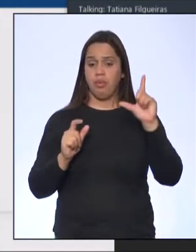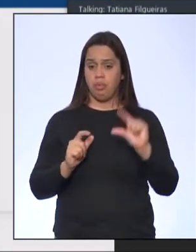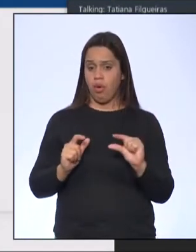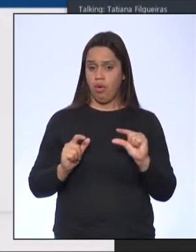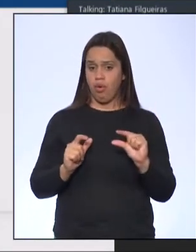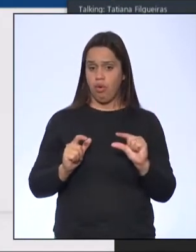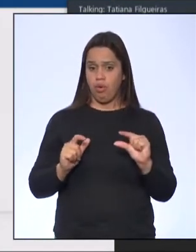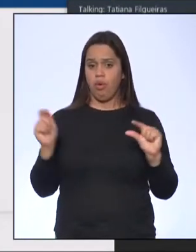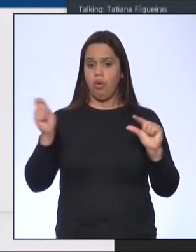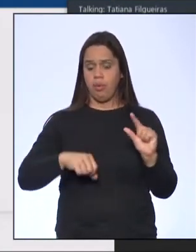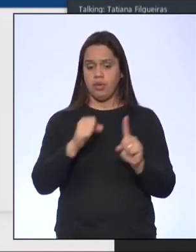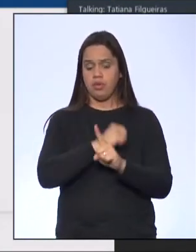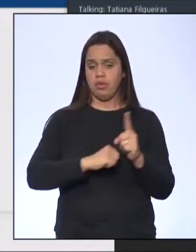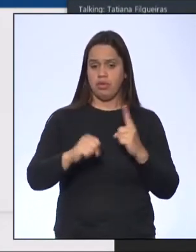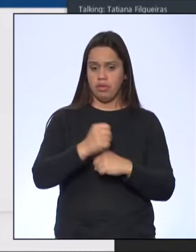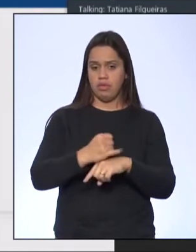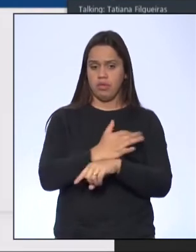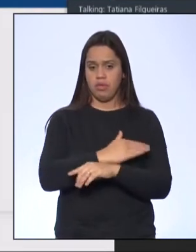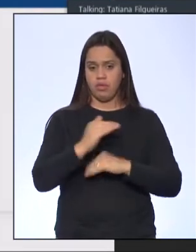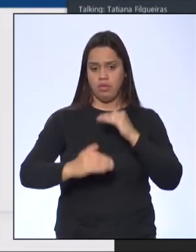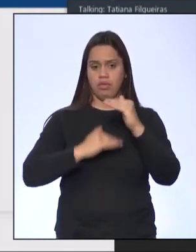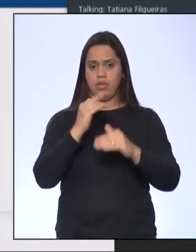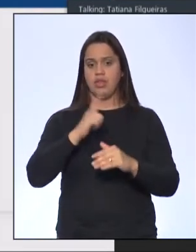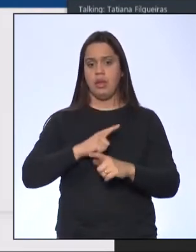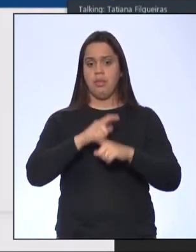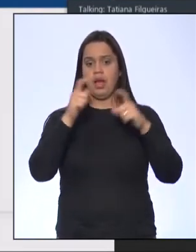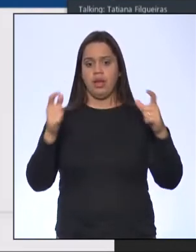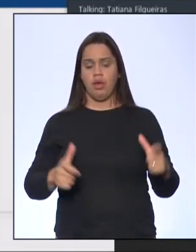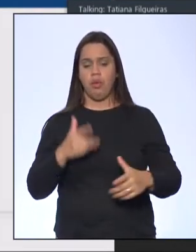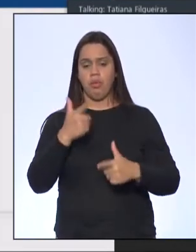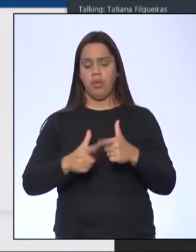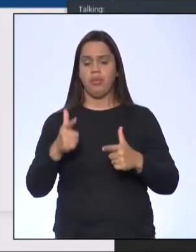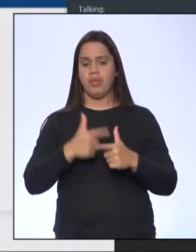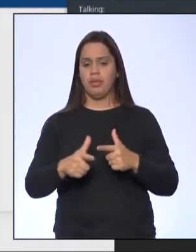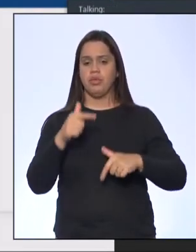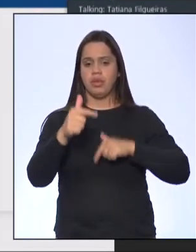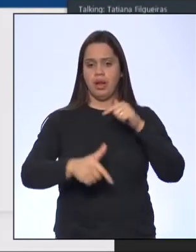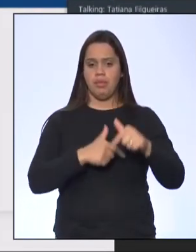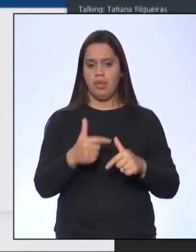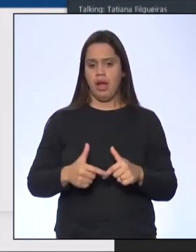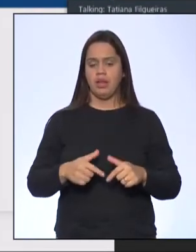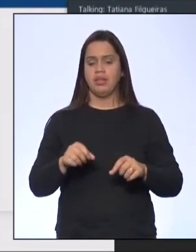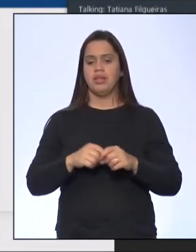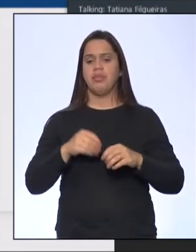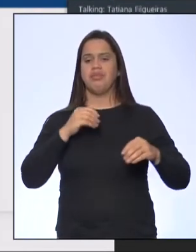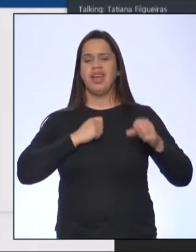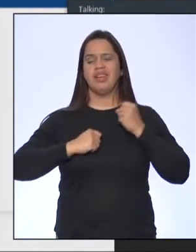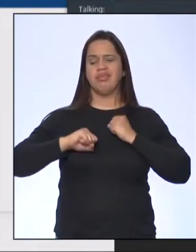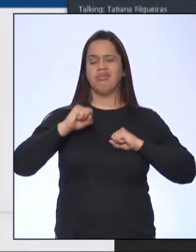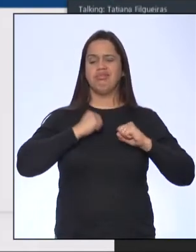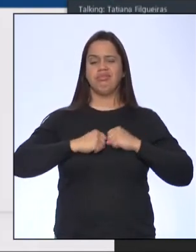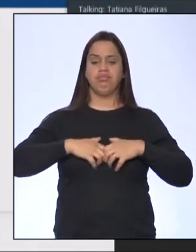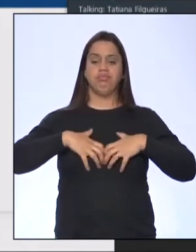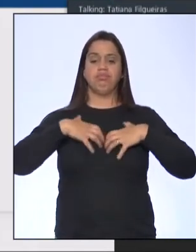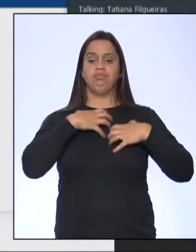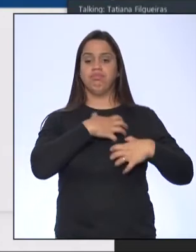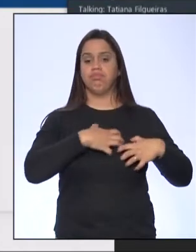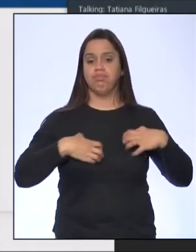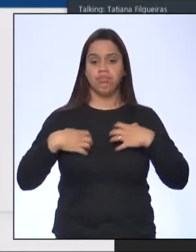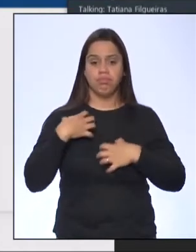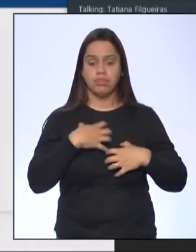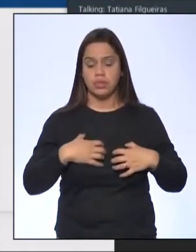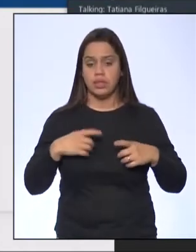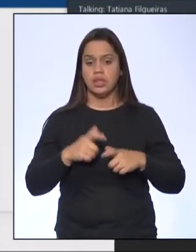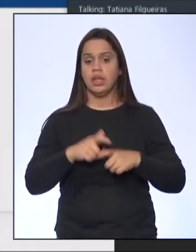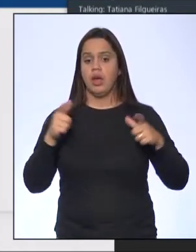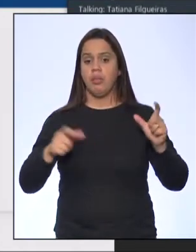têm maior insatisfação com o trabalho, maior estresse ocupacional, exaustão, né? E isso aumenta